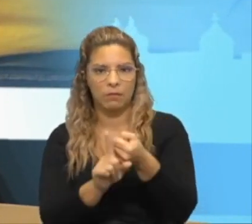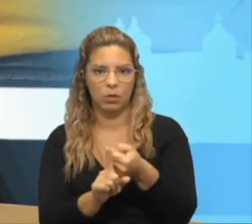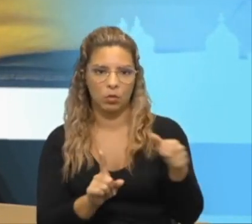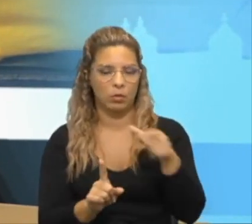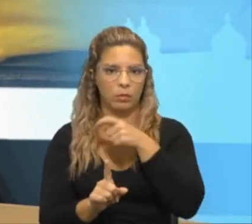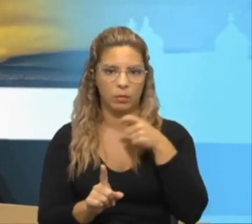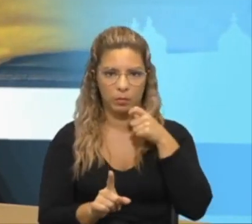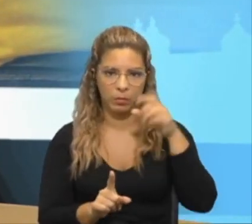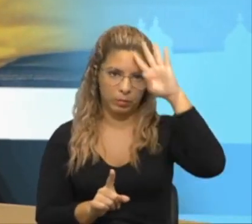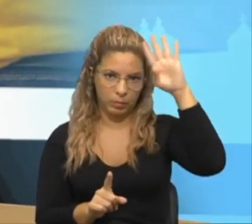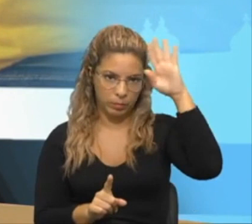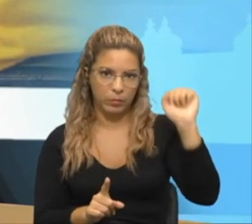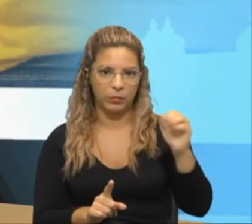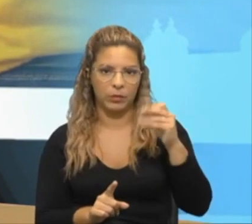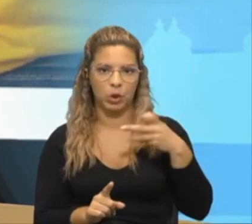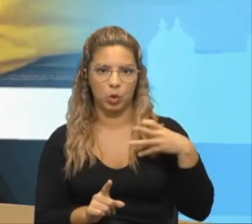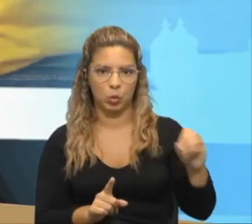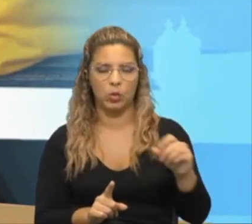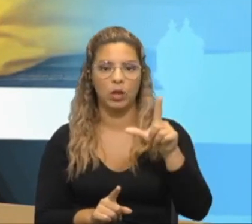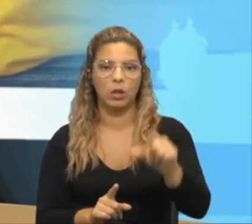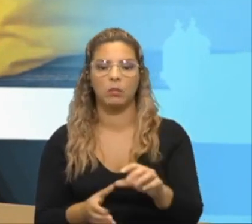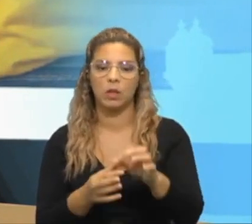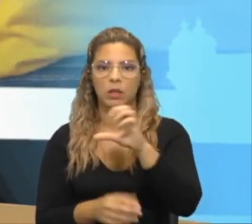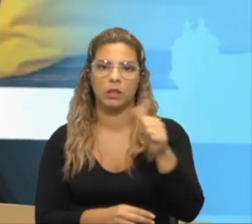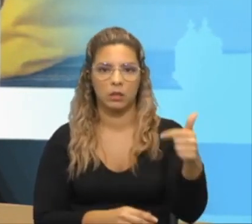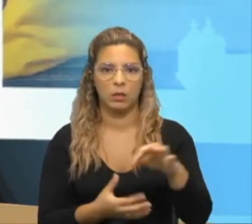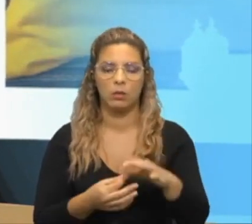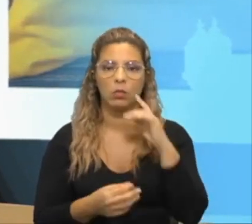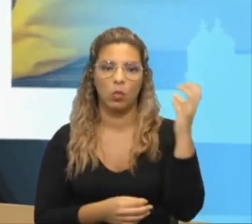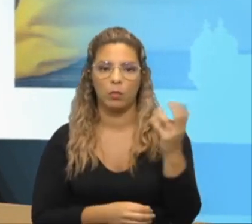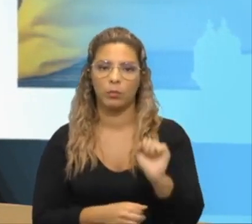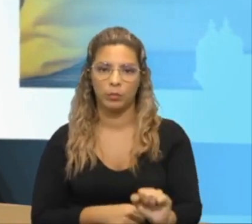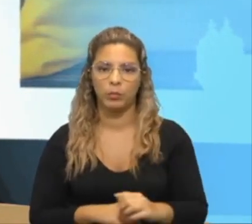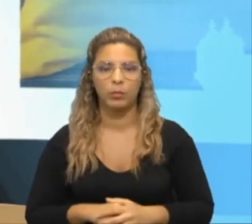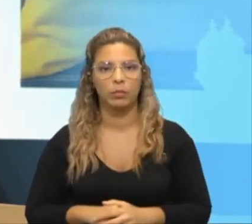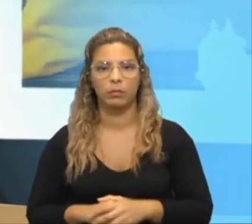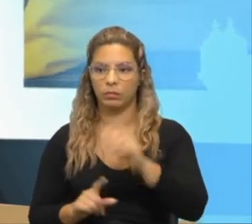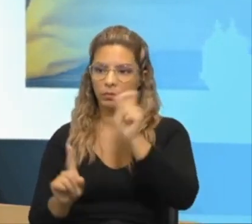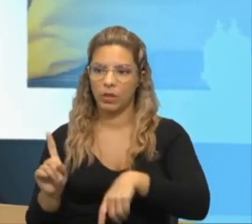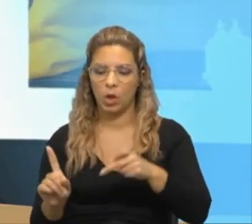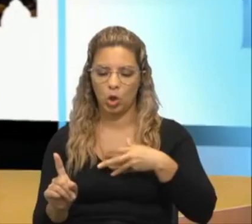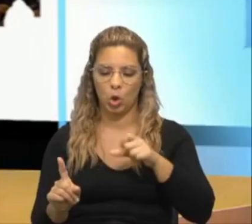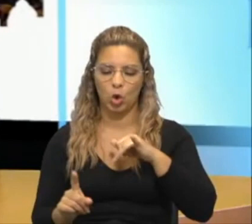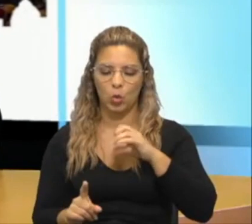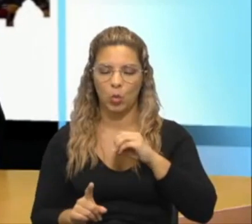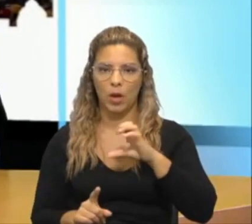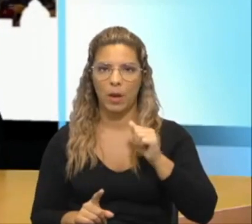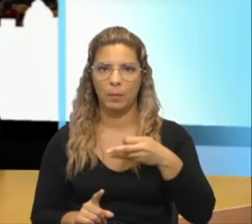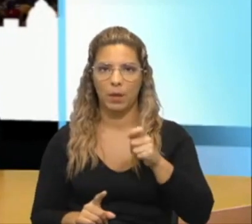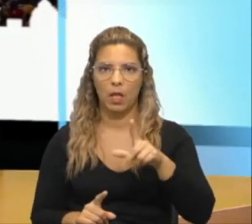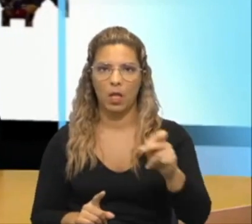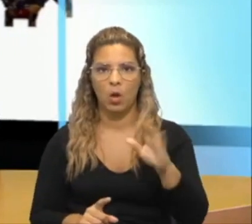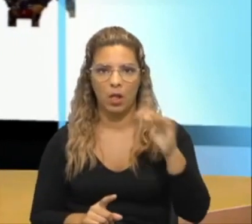a lideranças políticas e sociais no Centro Cultural de Belém. É para isso o nosso convidado António Capela. Cumprimento, muito boa tarde. Boa tarde. Obrigado por